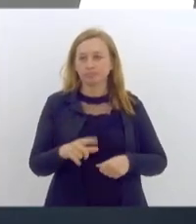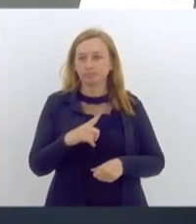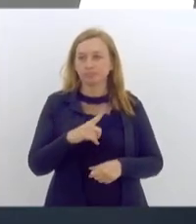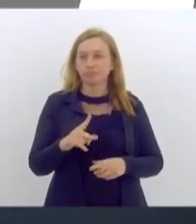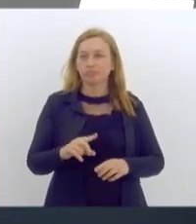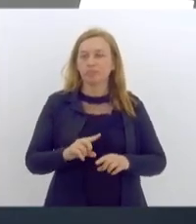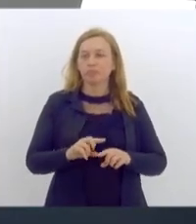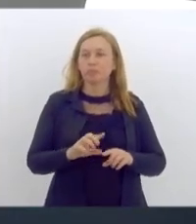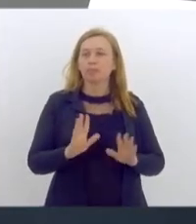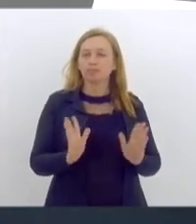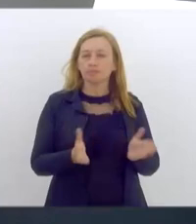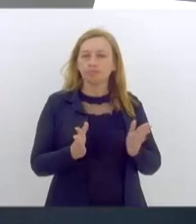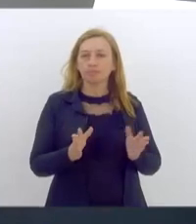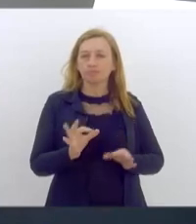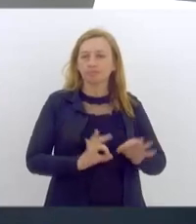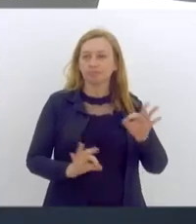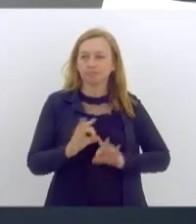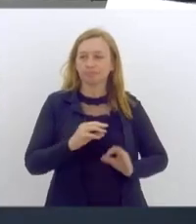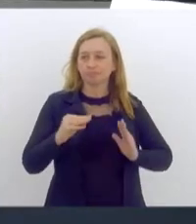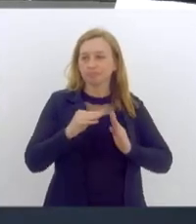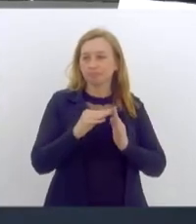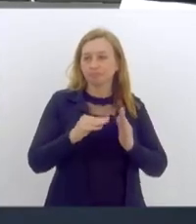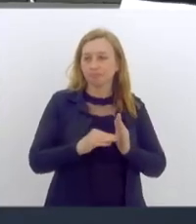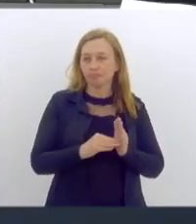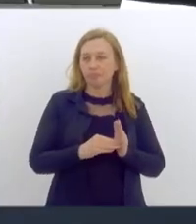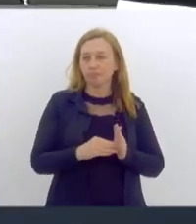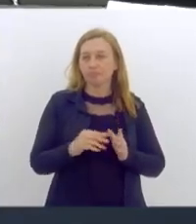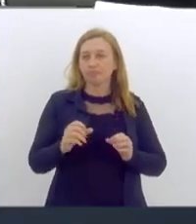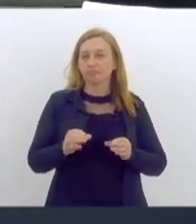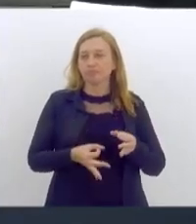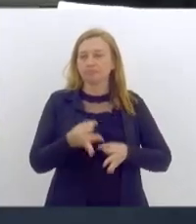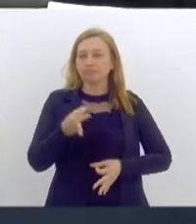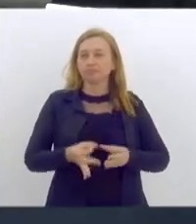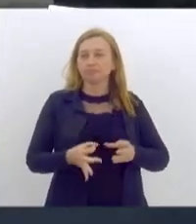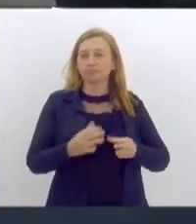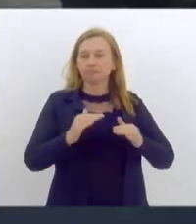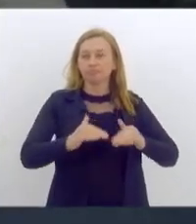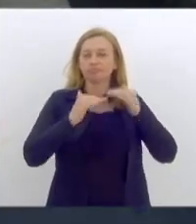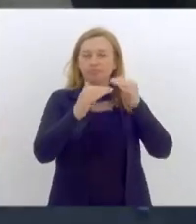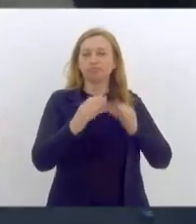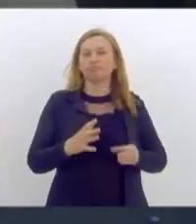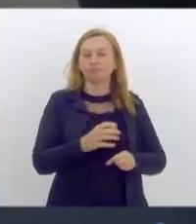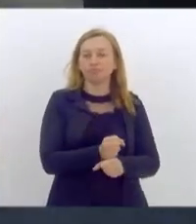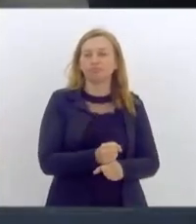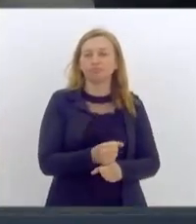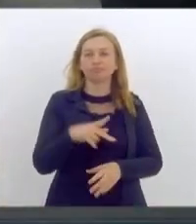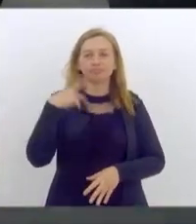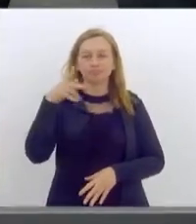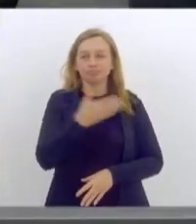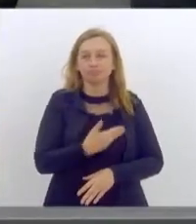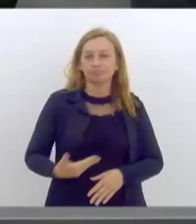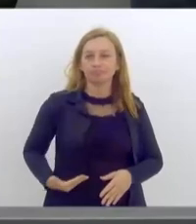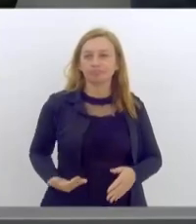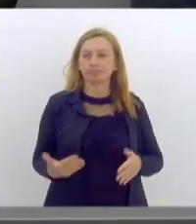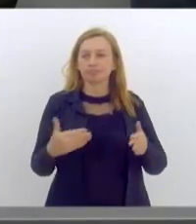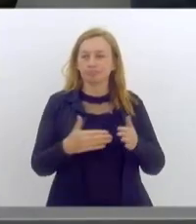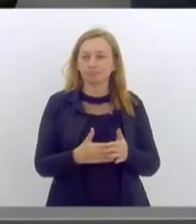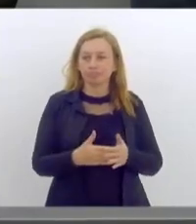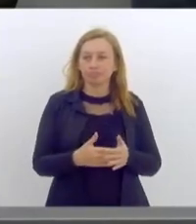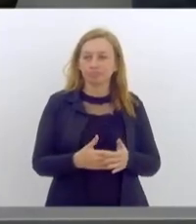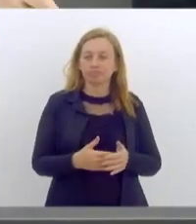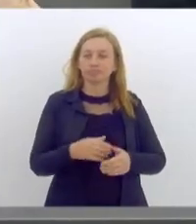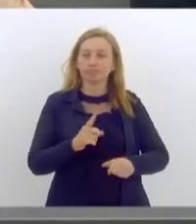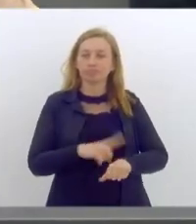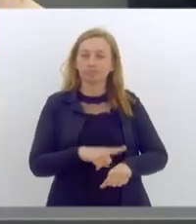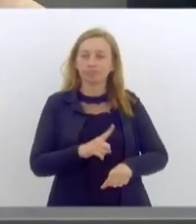qual é a meta do programa porque a gente como tribunal a gente vai olhar a política pública né até que ponto o estado tinha um